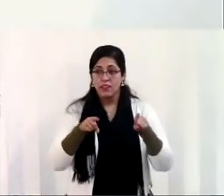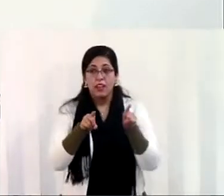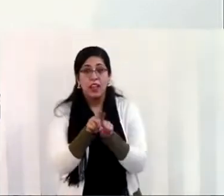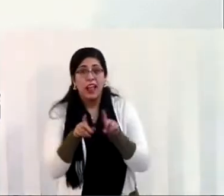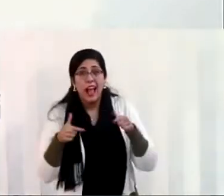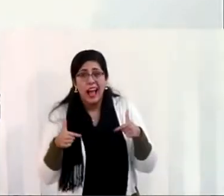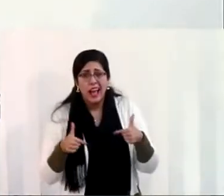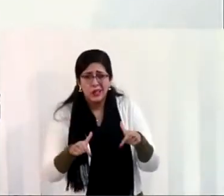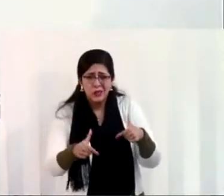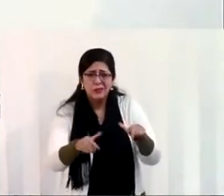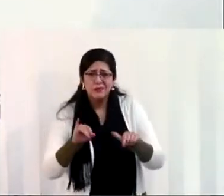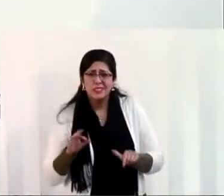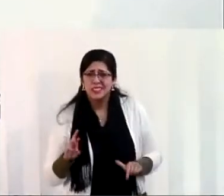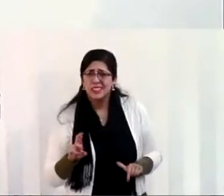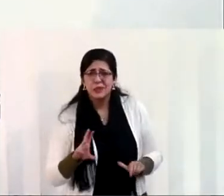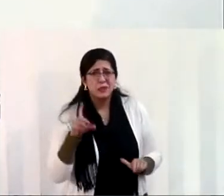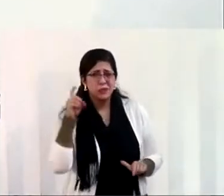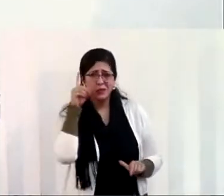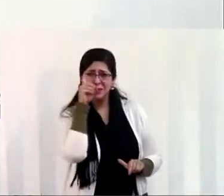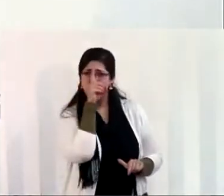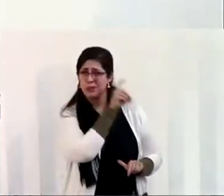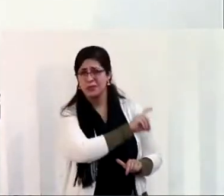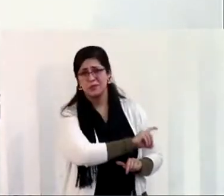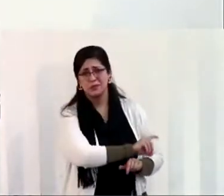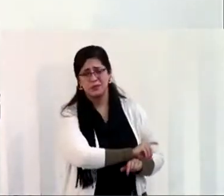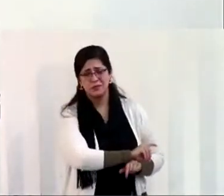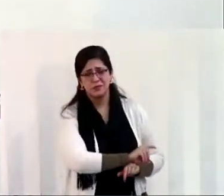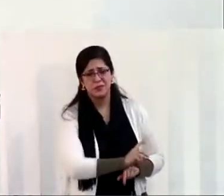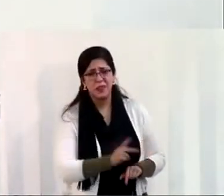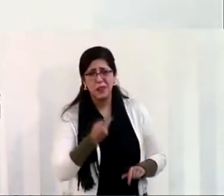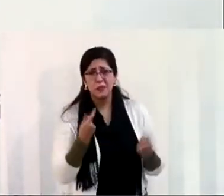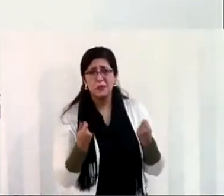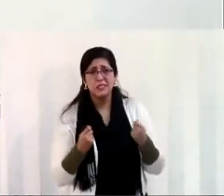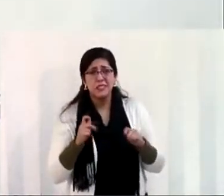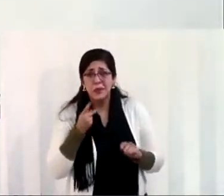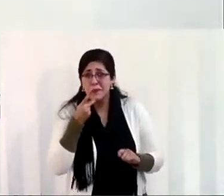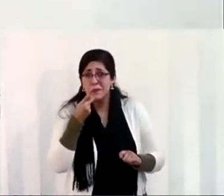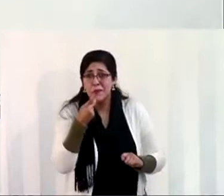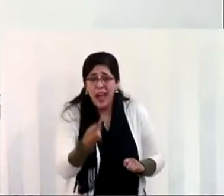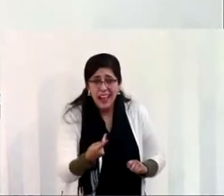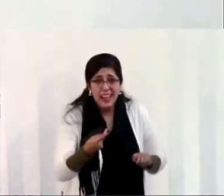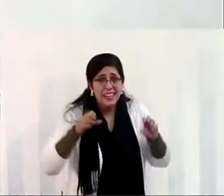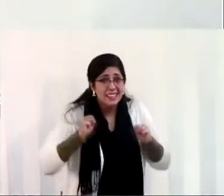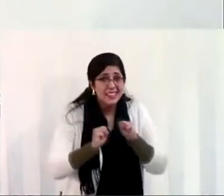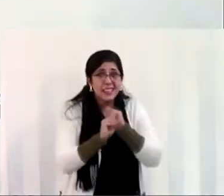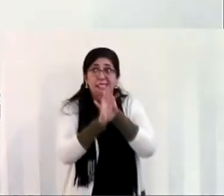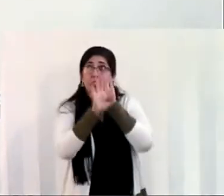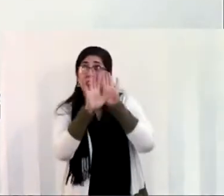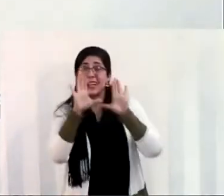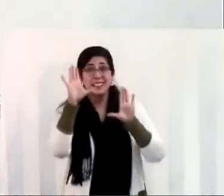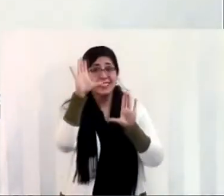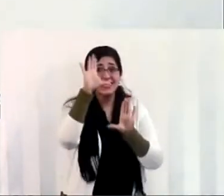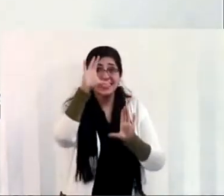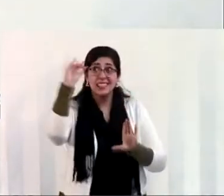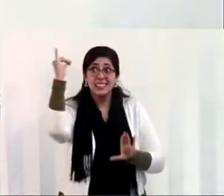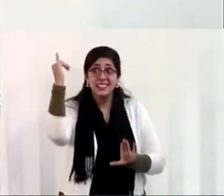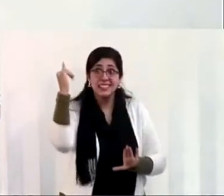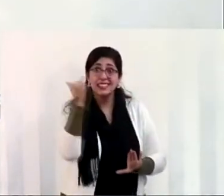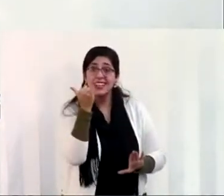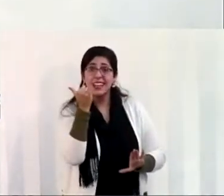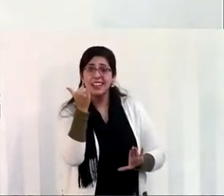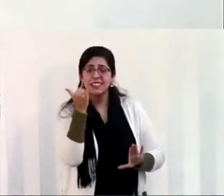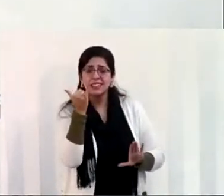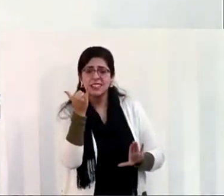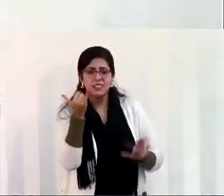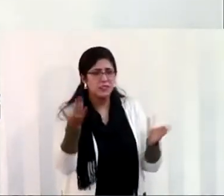muito difícil. Ele precisa falar da glória de Deus, do amor de Deus, e precisa perguntar ao povo: cadê o